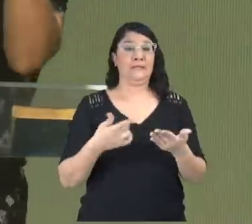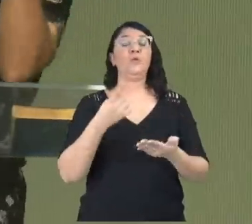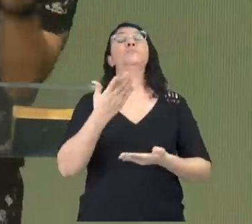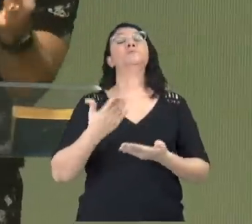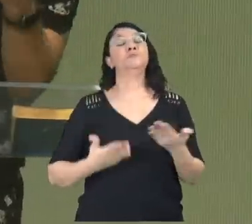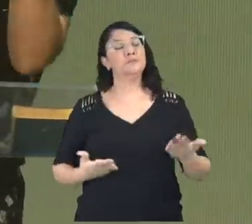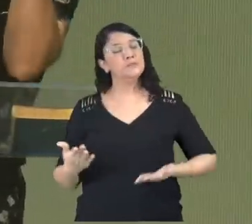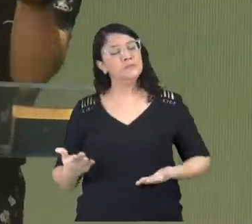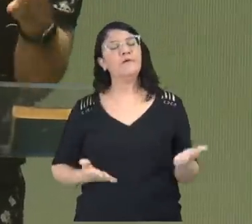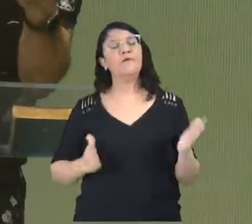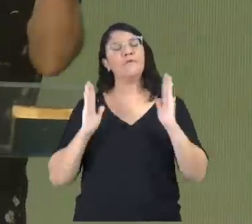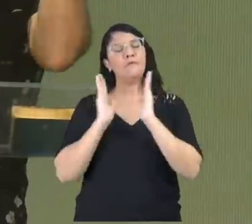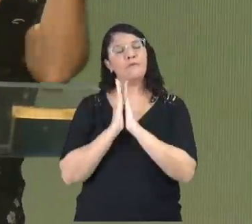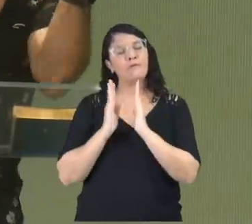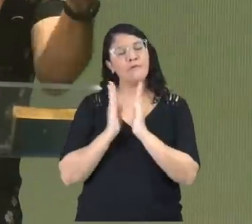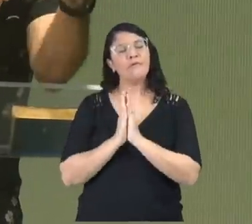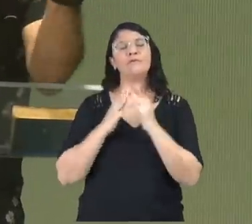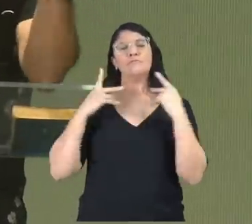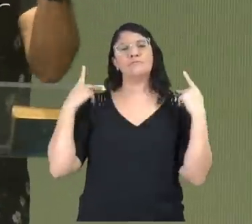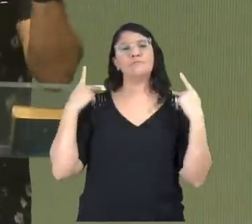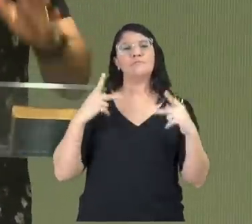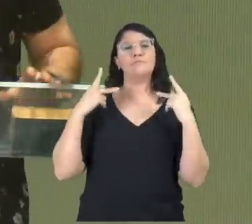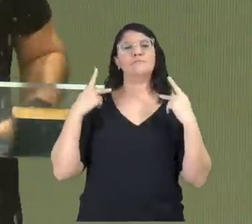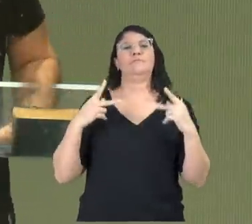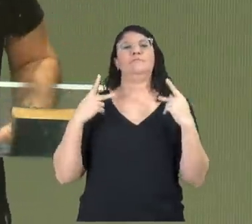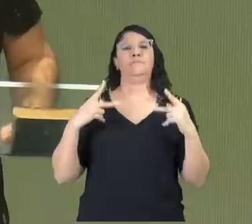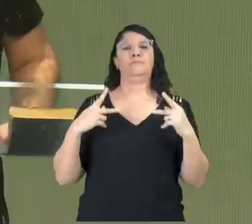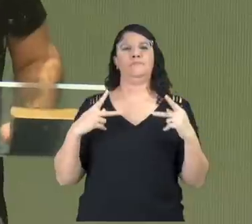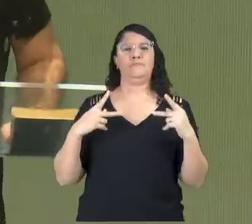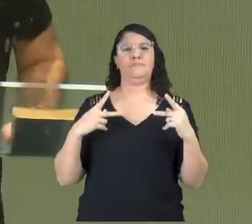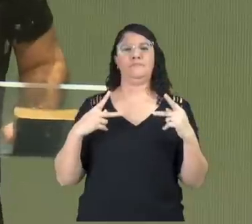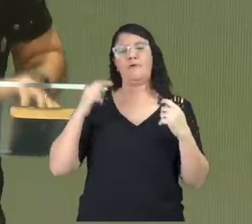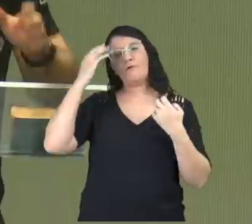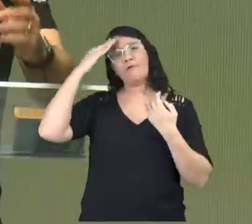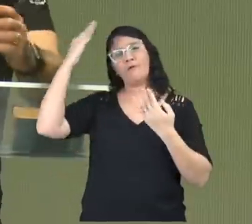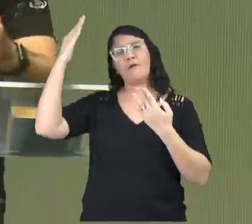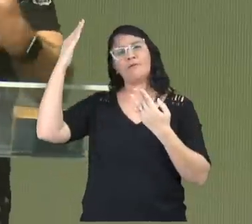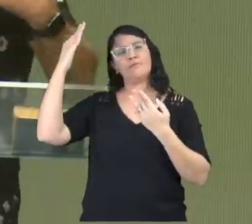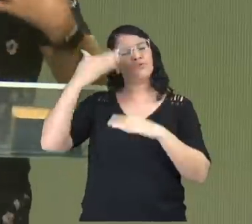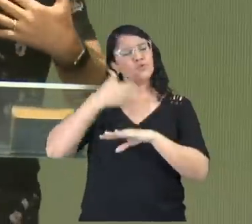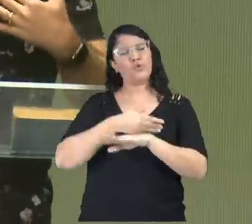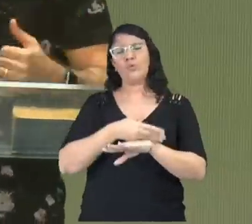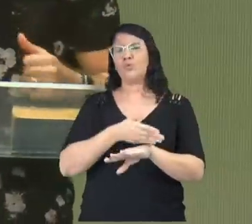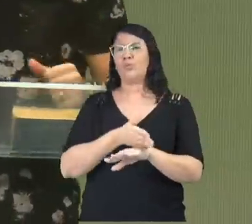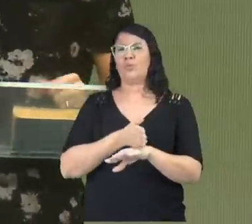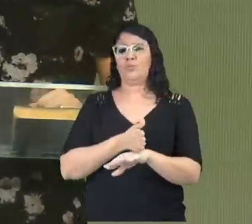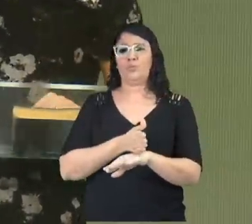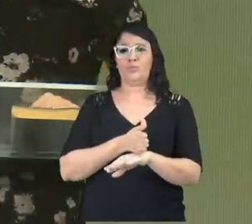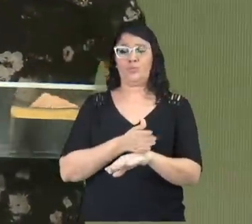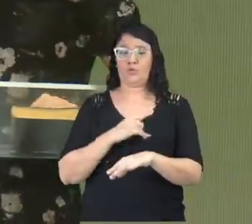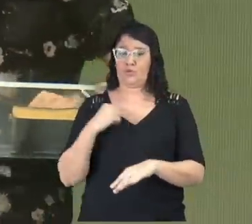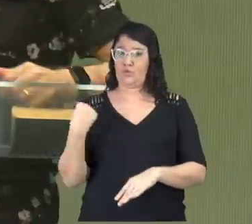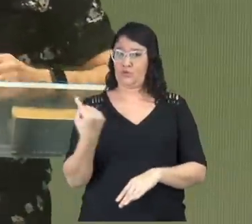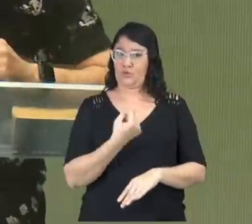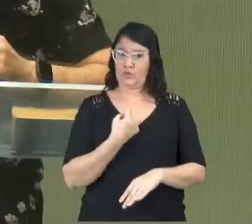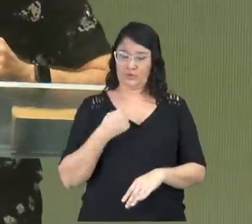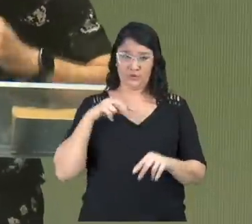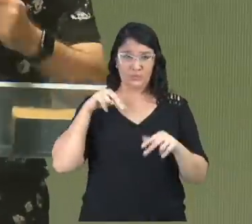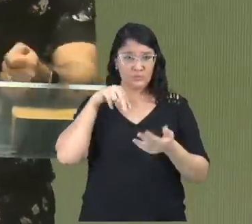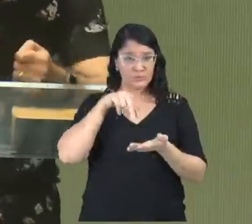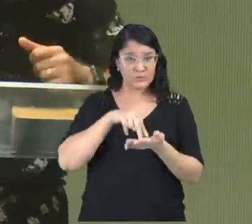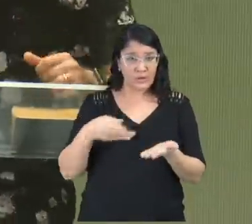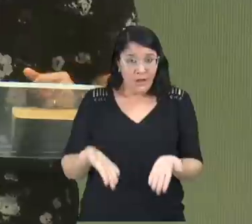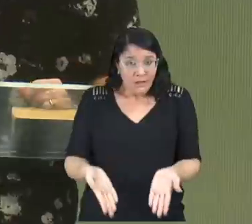ore, pregue, contribua, seja grato todo o tempo. Você que está em casa, nós que estamos aqui, vamos ter a oportunidade agora de